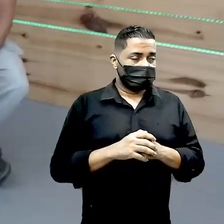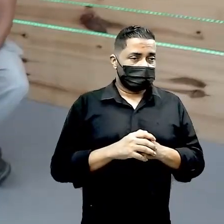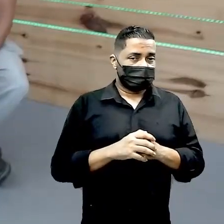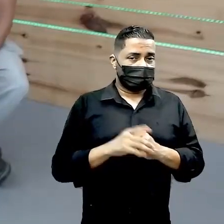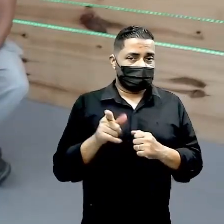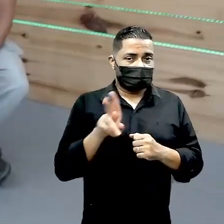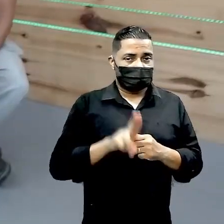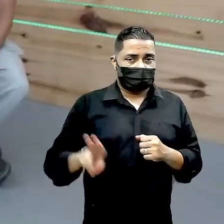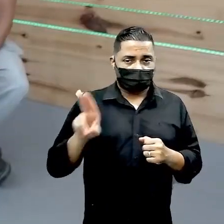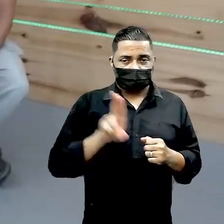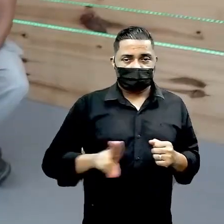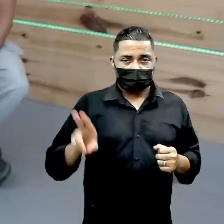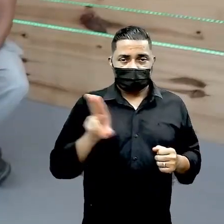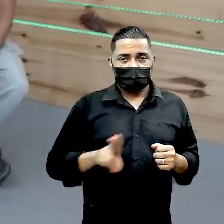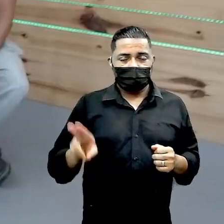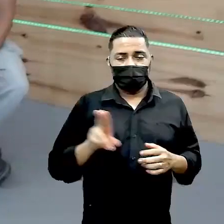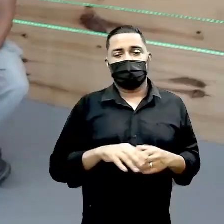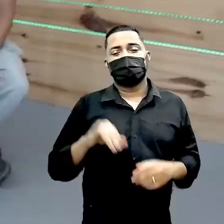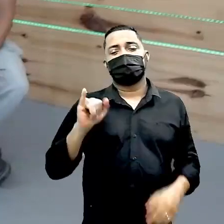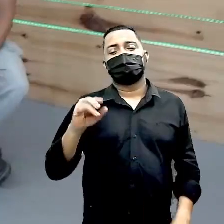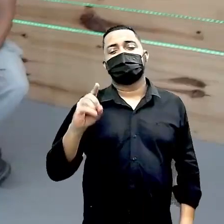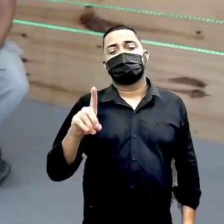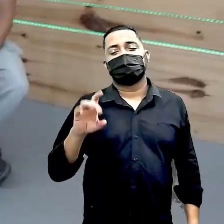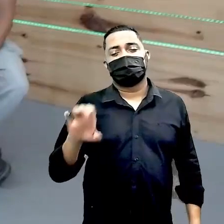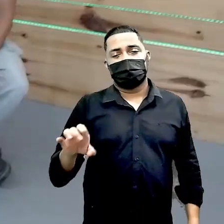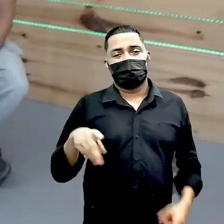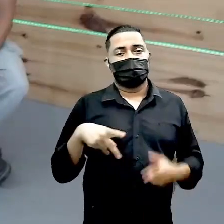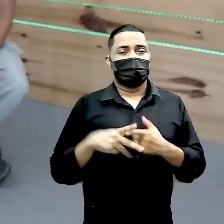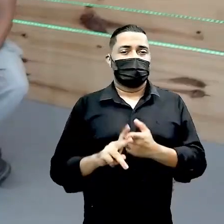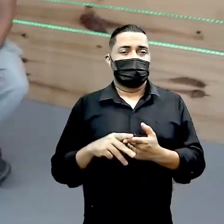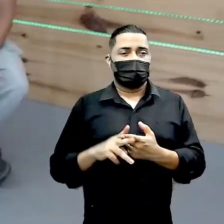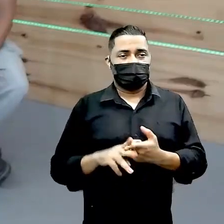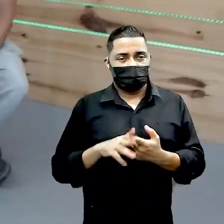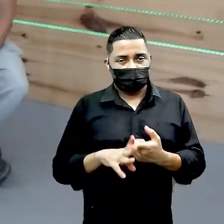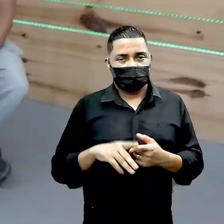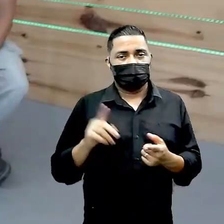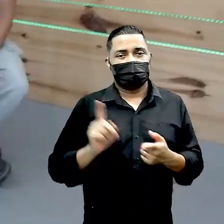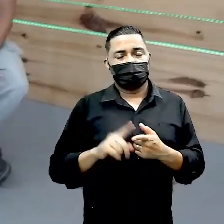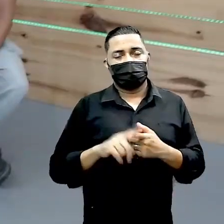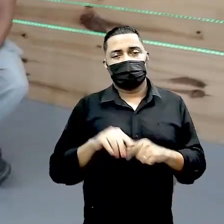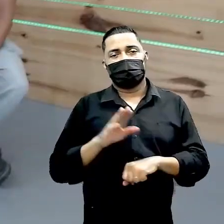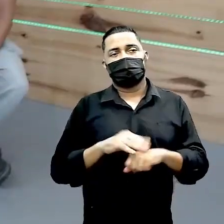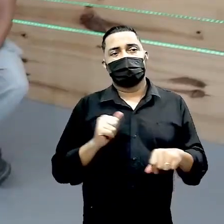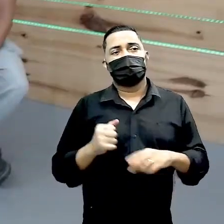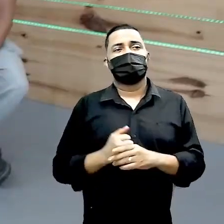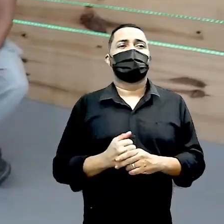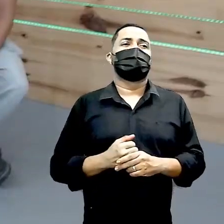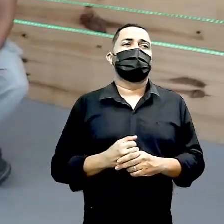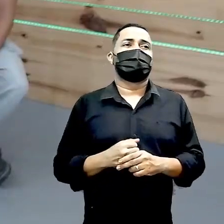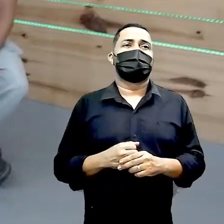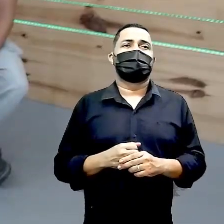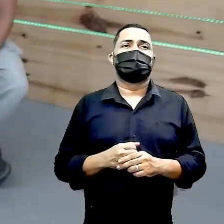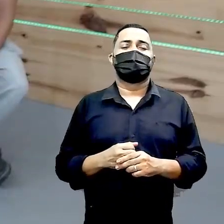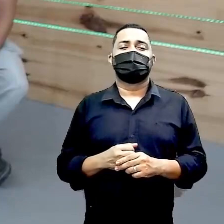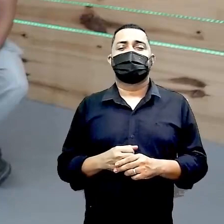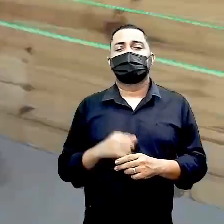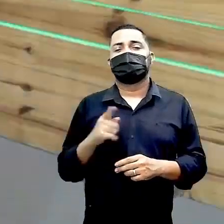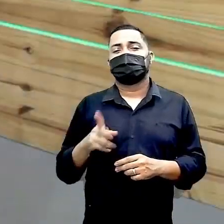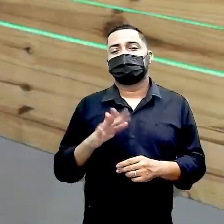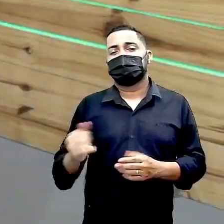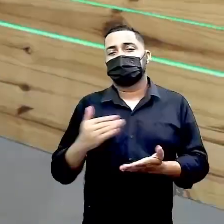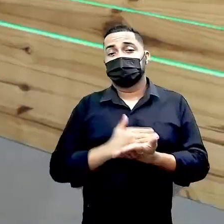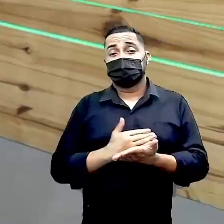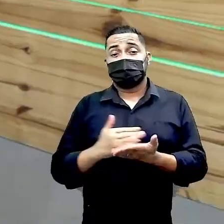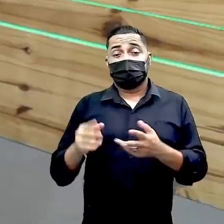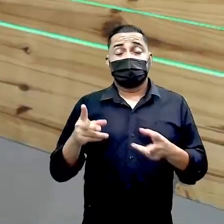você utiliza uma IDE ou a ferramenta, né, que a gente também chama muito de ferramenta, você vai começar